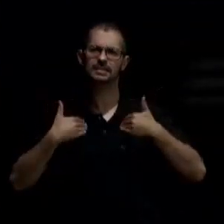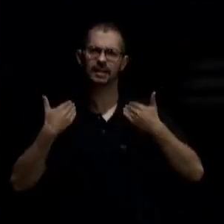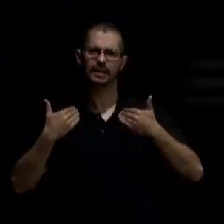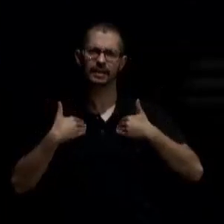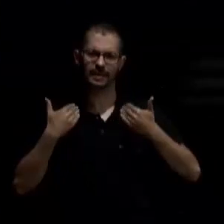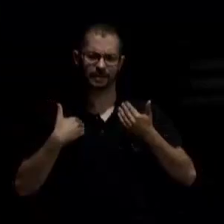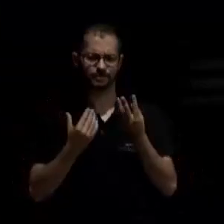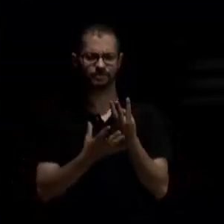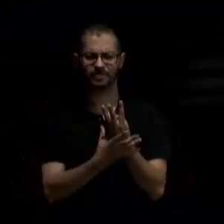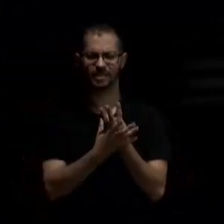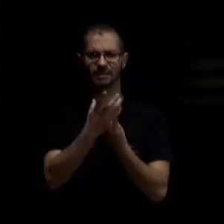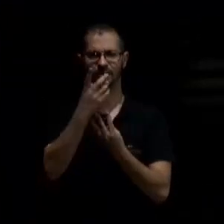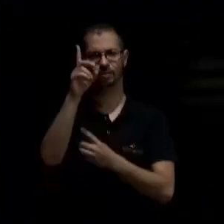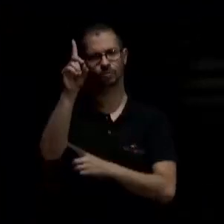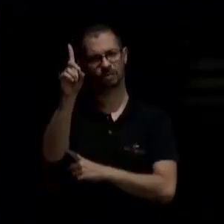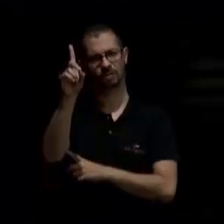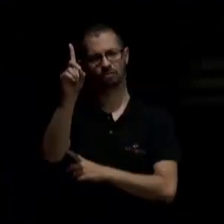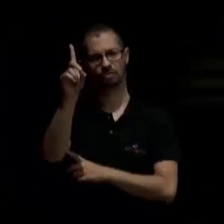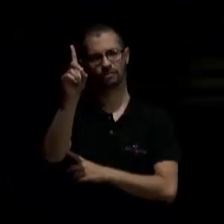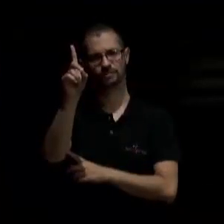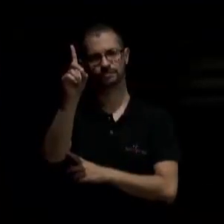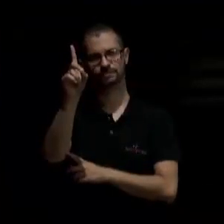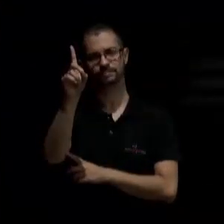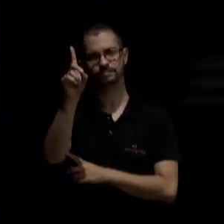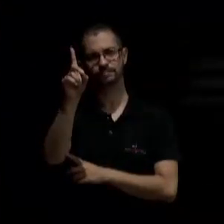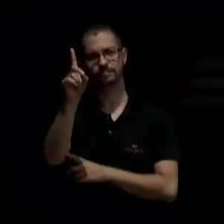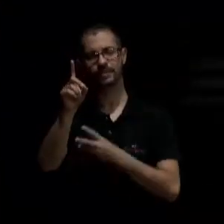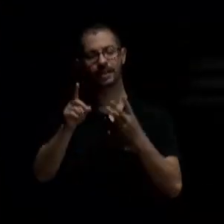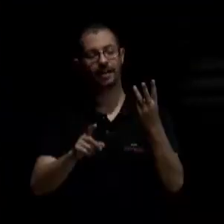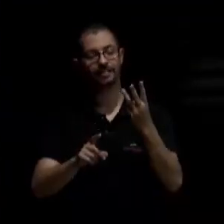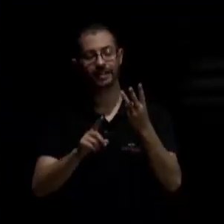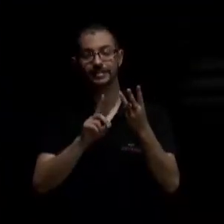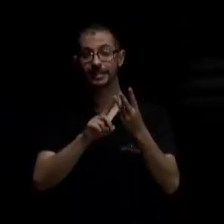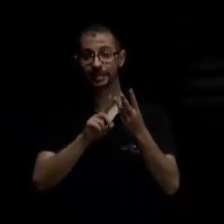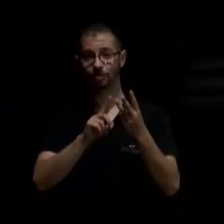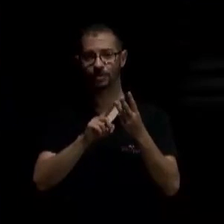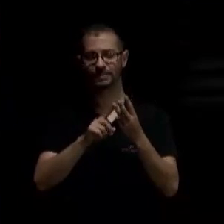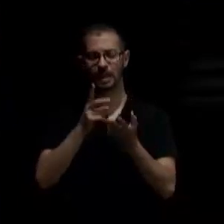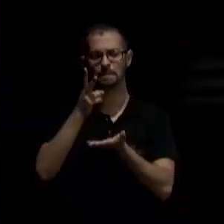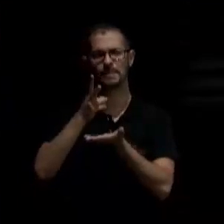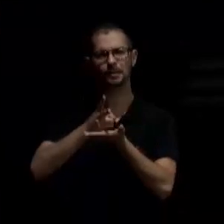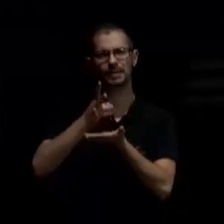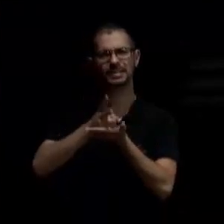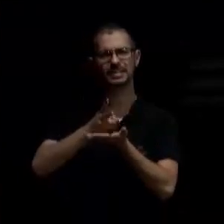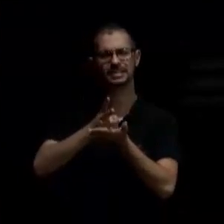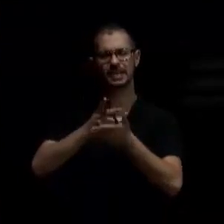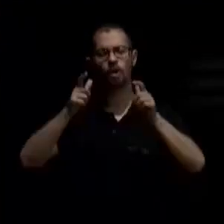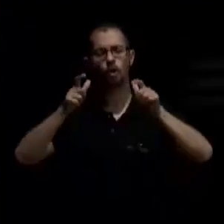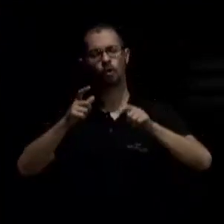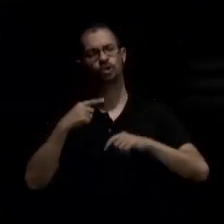a unidade. A terceira coisa é permanecendo onde o Senhor quer que